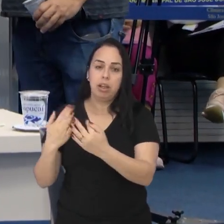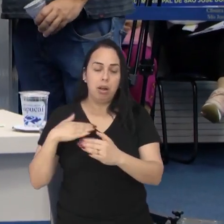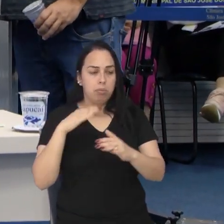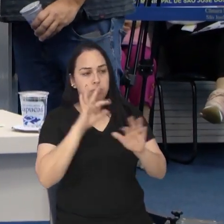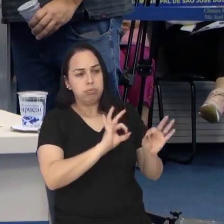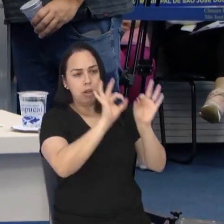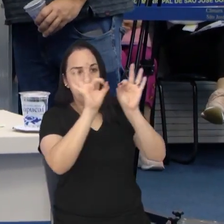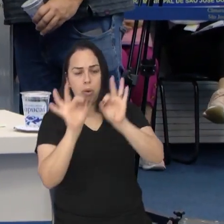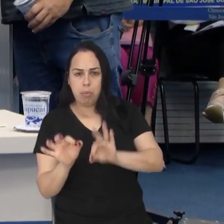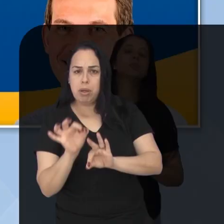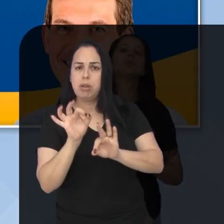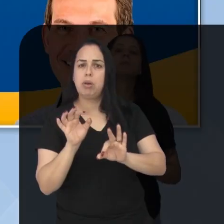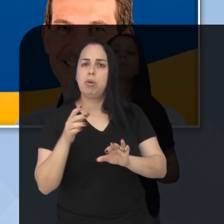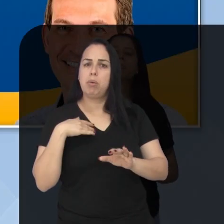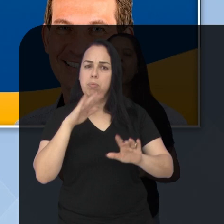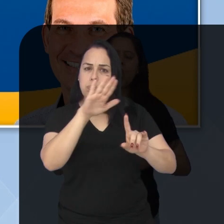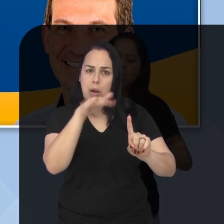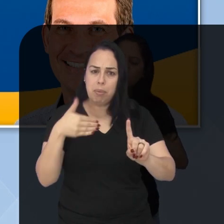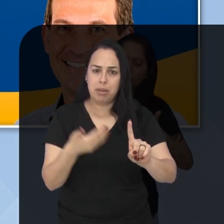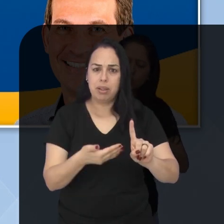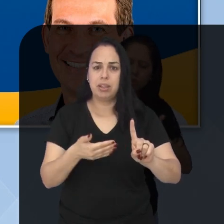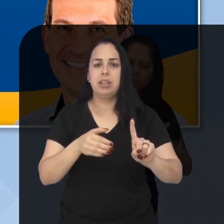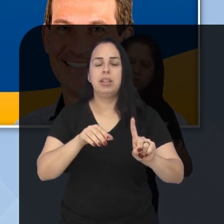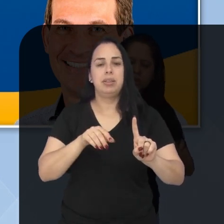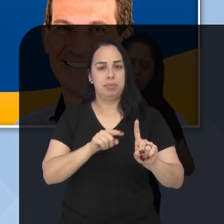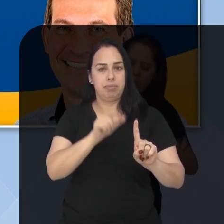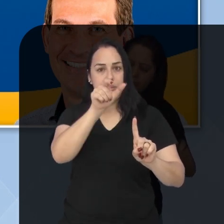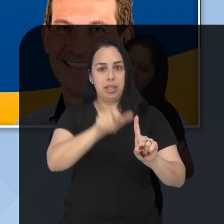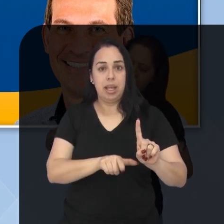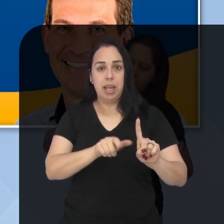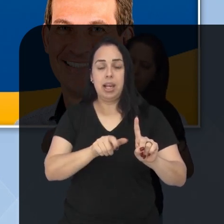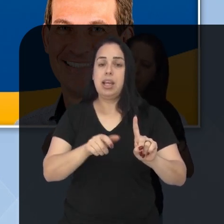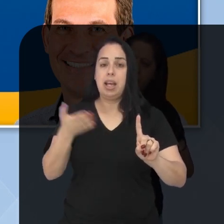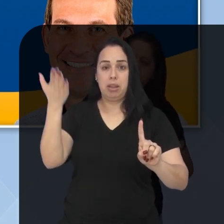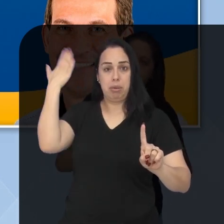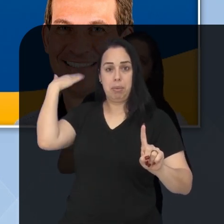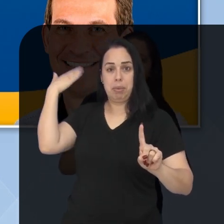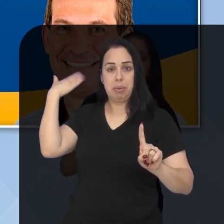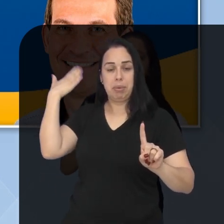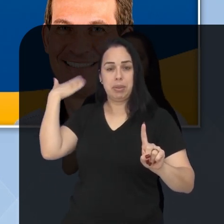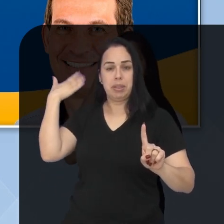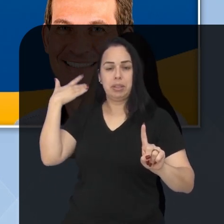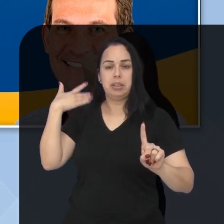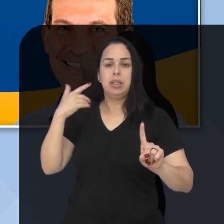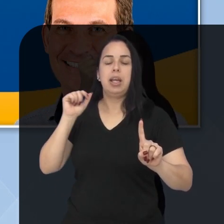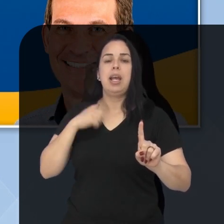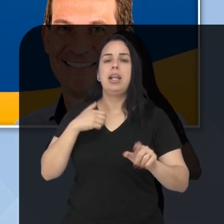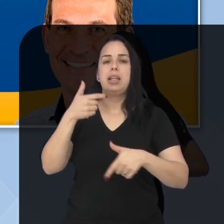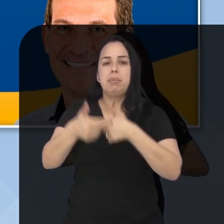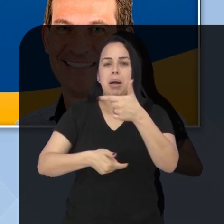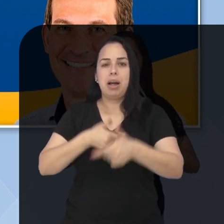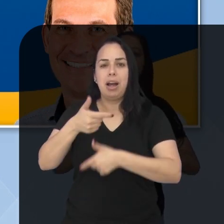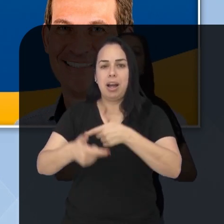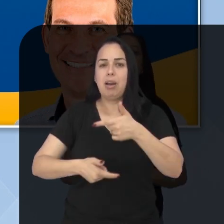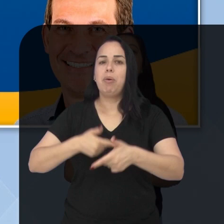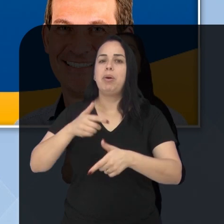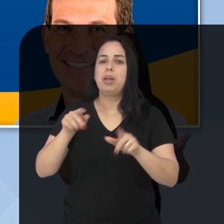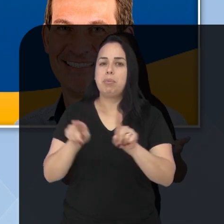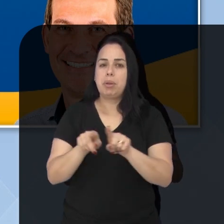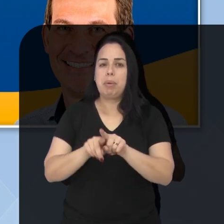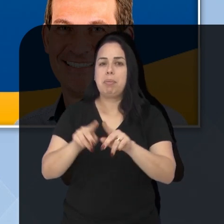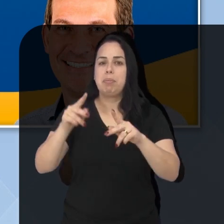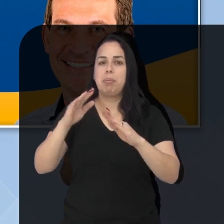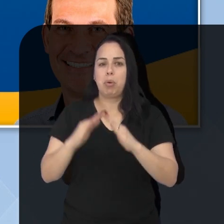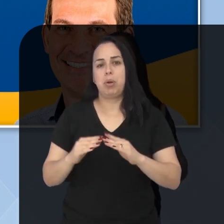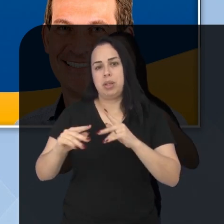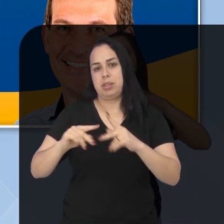acompanharam a votação do plenário. Chikati Sakamoto atuou como auditor fiscal e corregedor do Estado e morou em São José